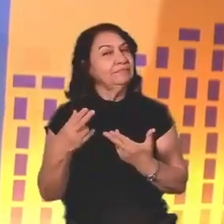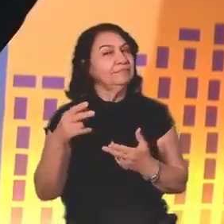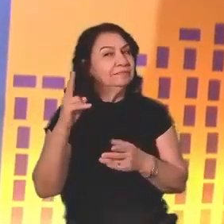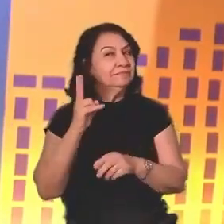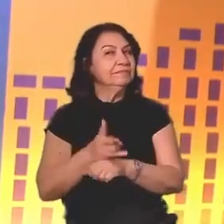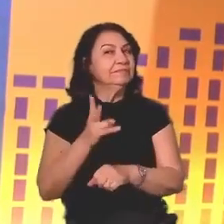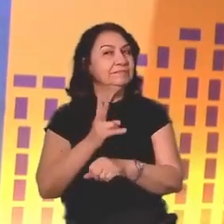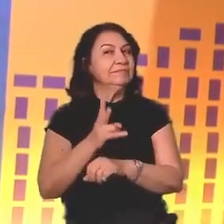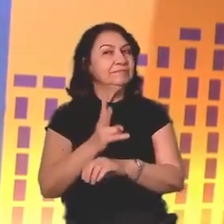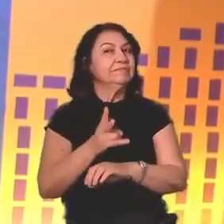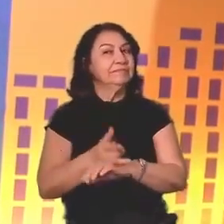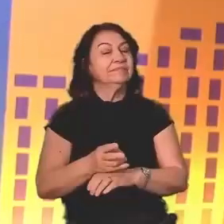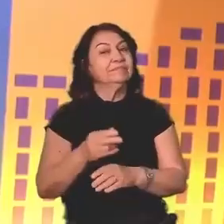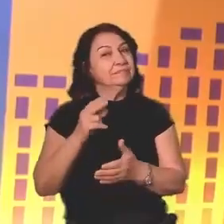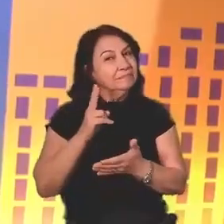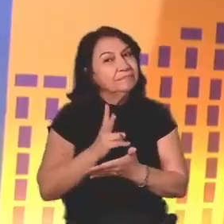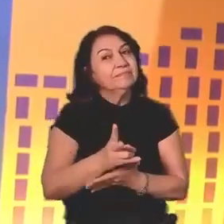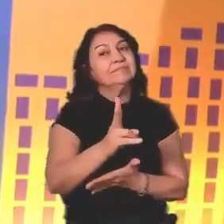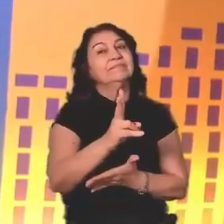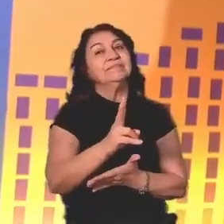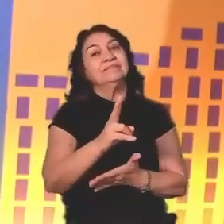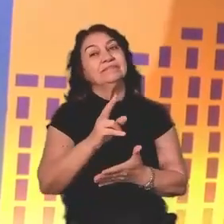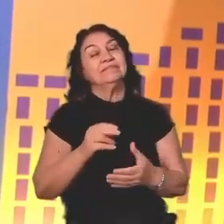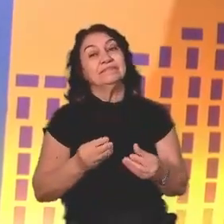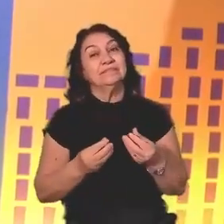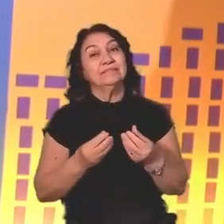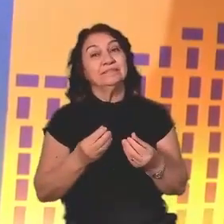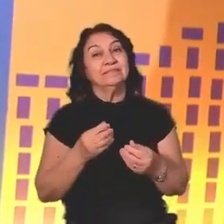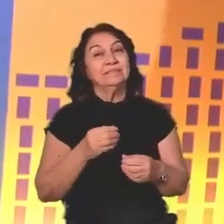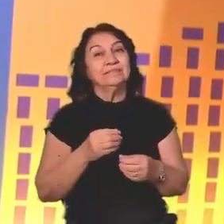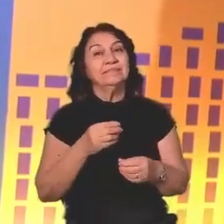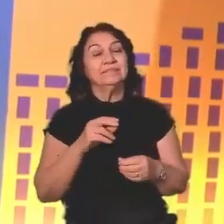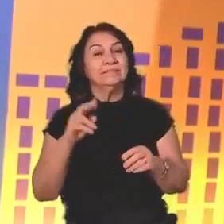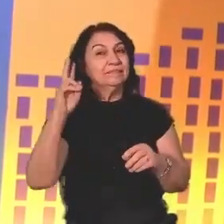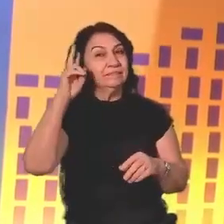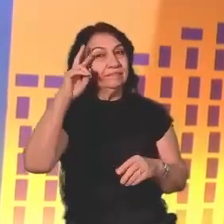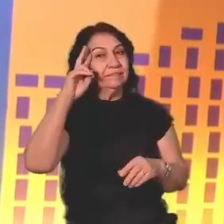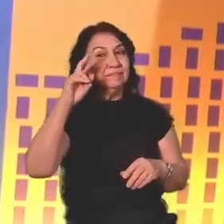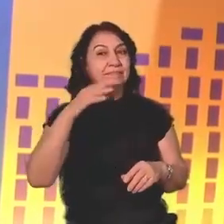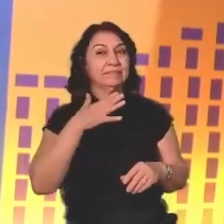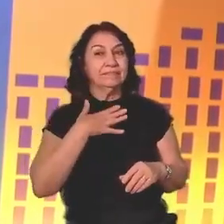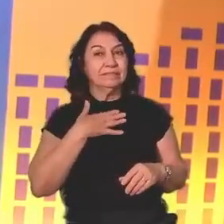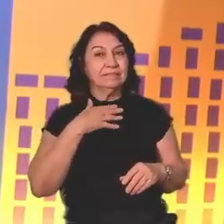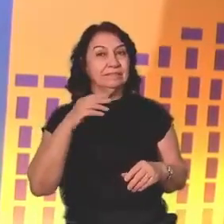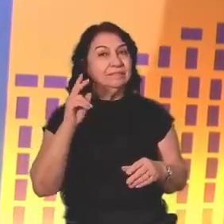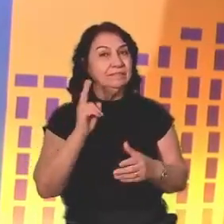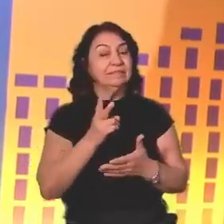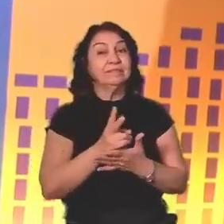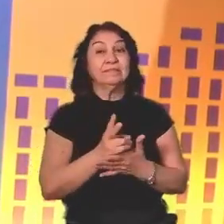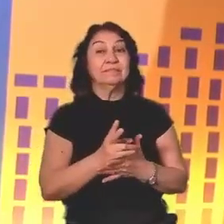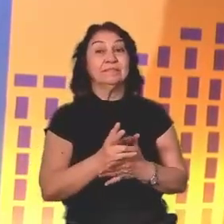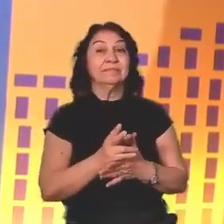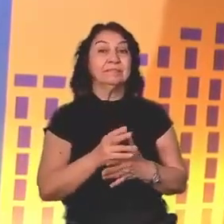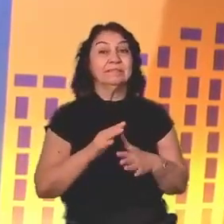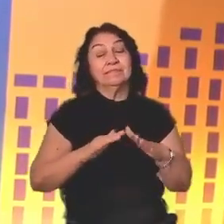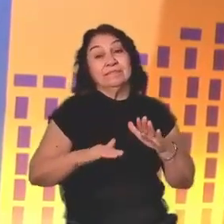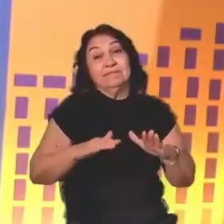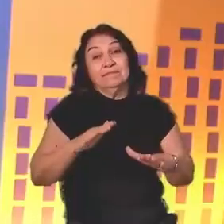uma revisão e continuar com as minhas histórias. Talvez agora